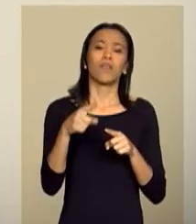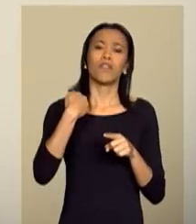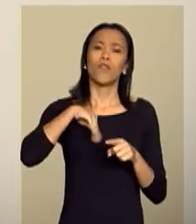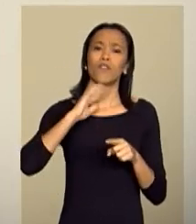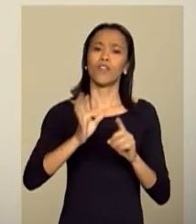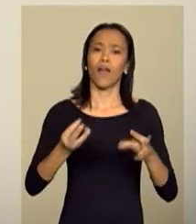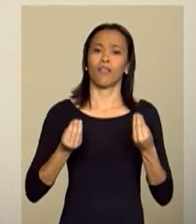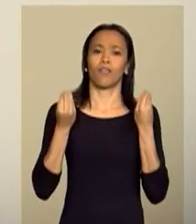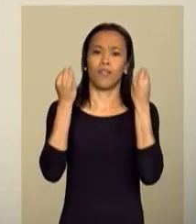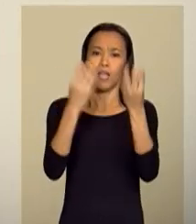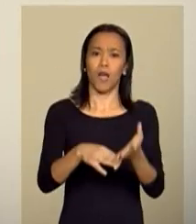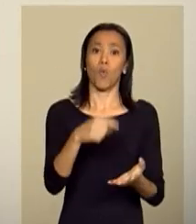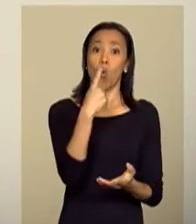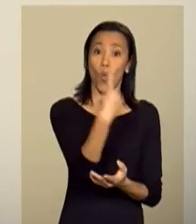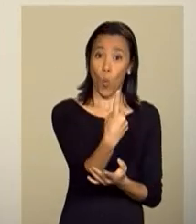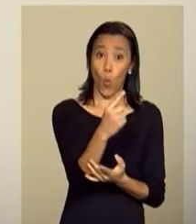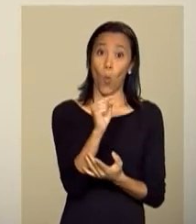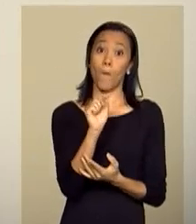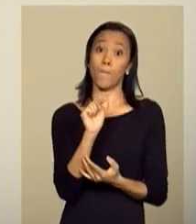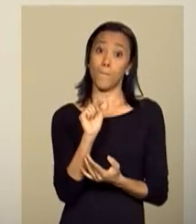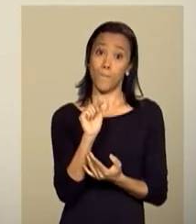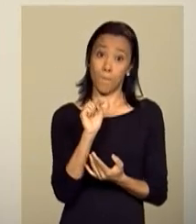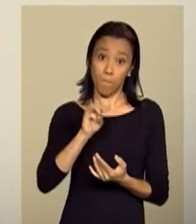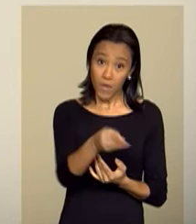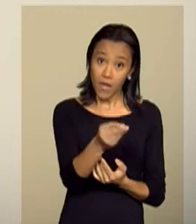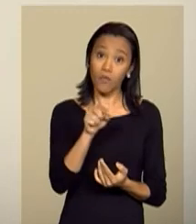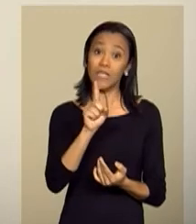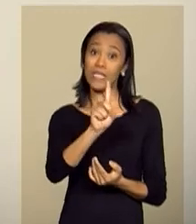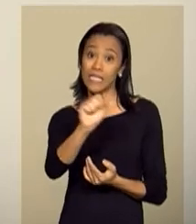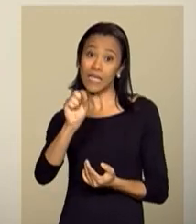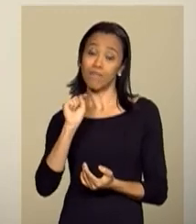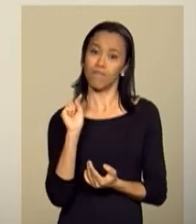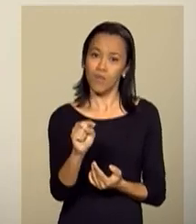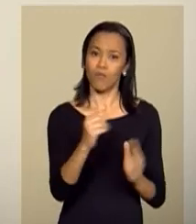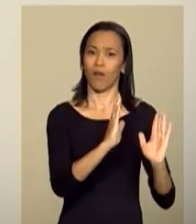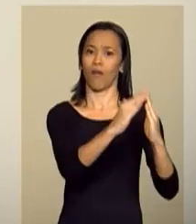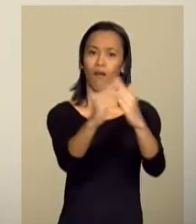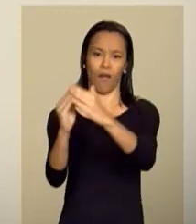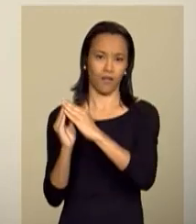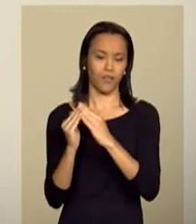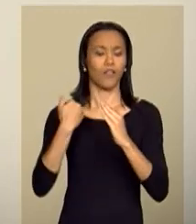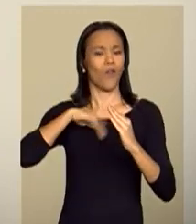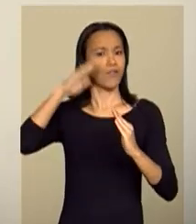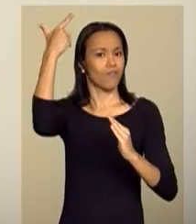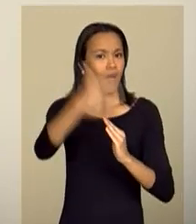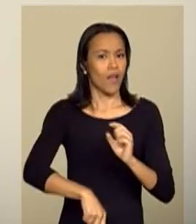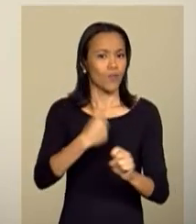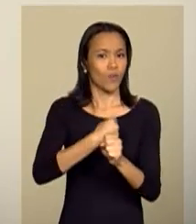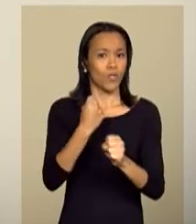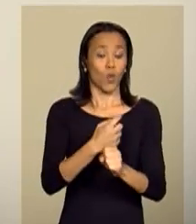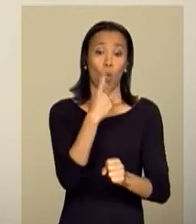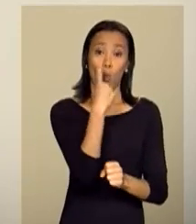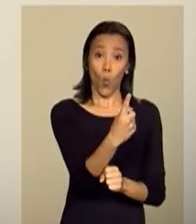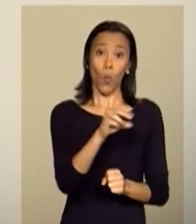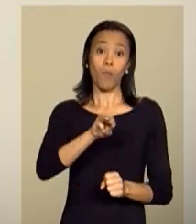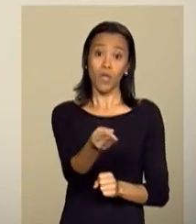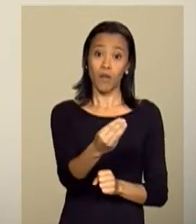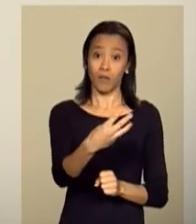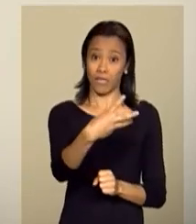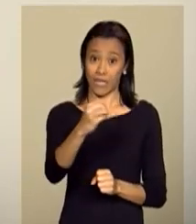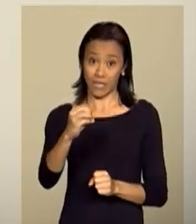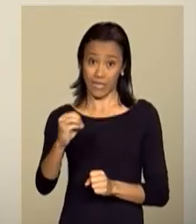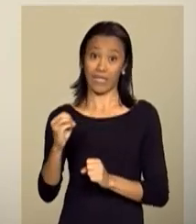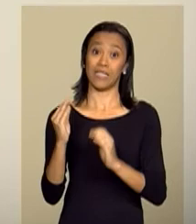entregamos o 1 100.000 moradias e estamos construindo mais 1300.000